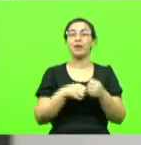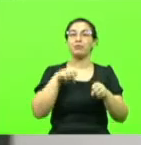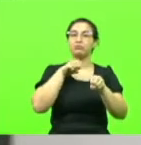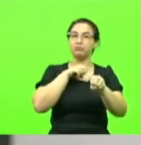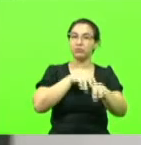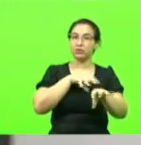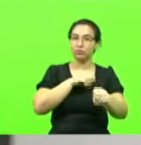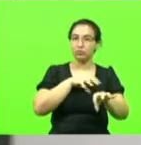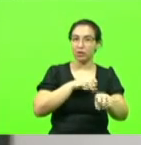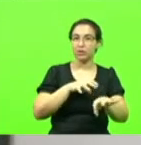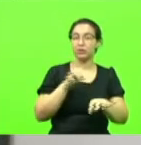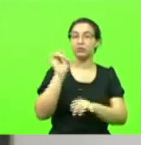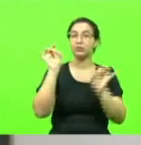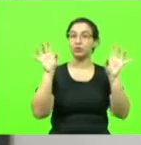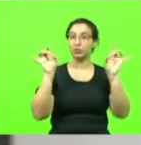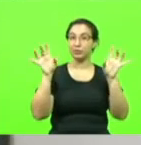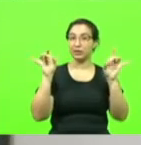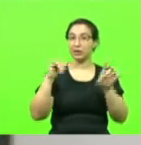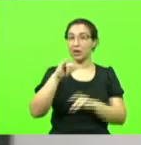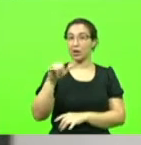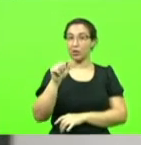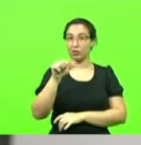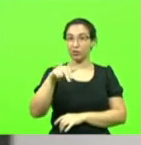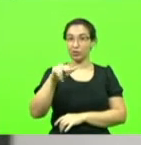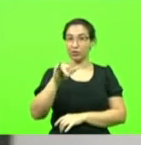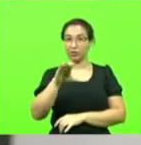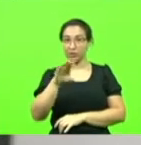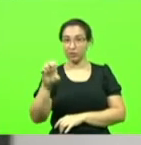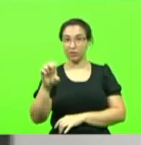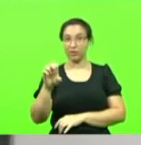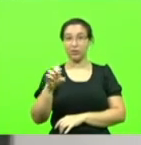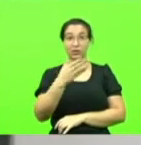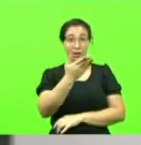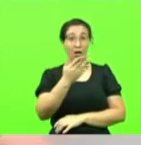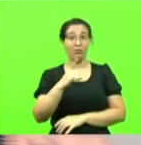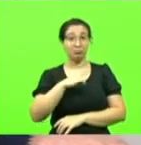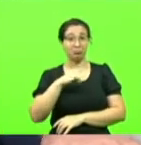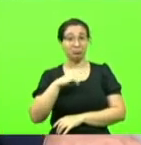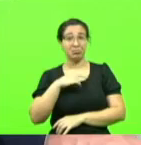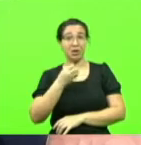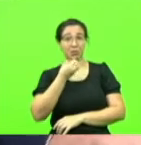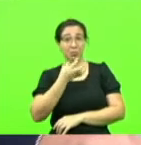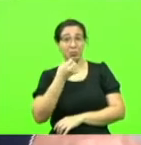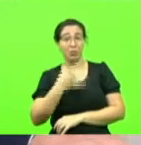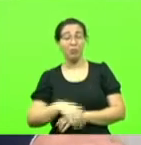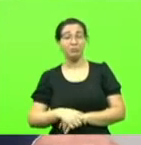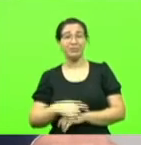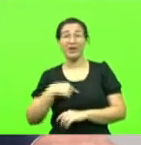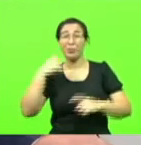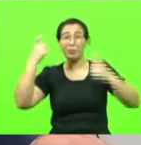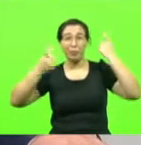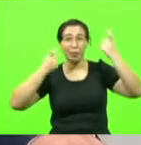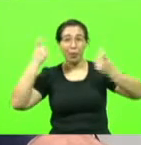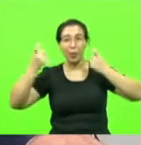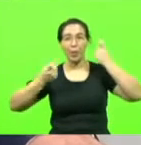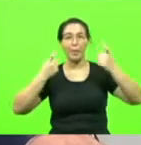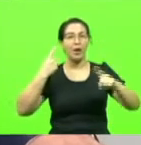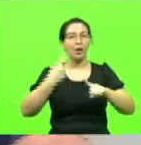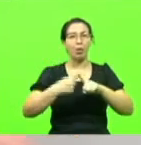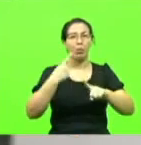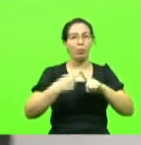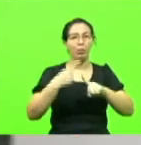Especial A Janice e as coisas lá estão indo bem eu fico muito preocupado porque